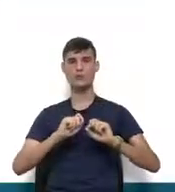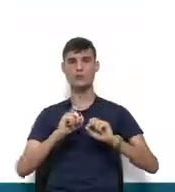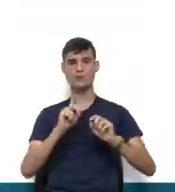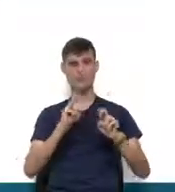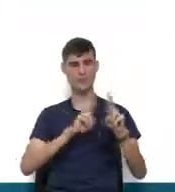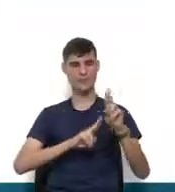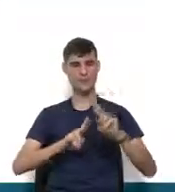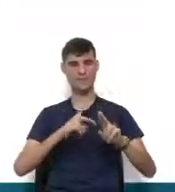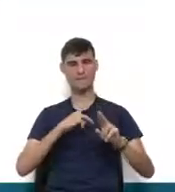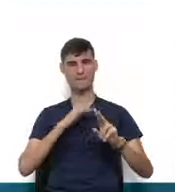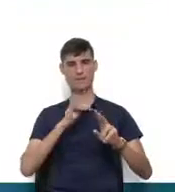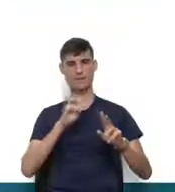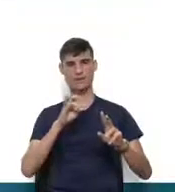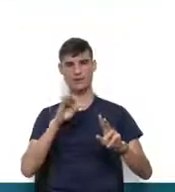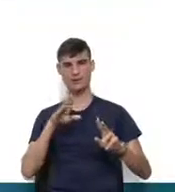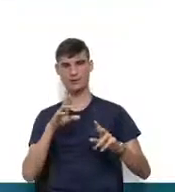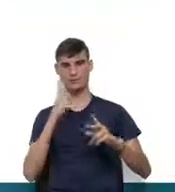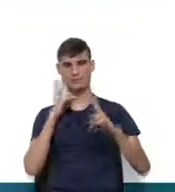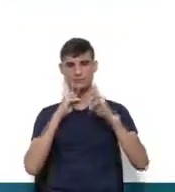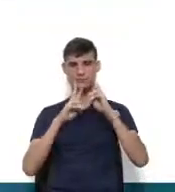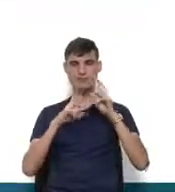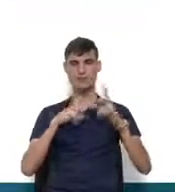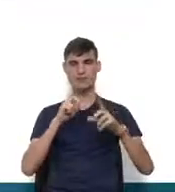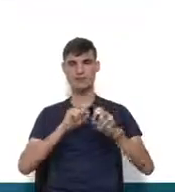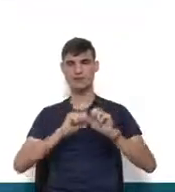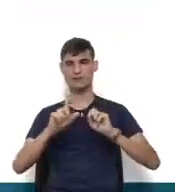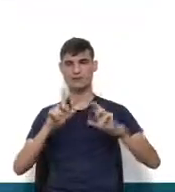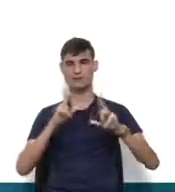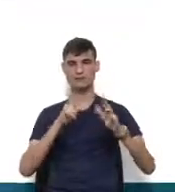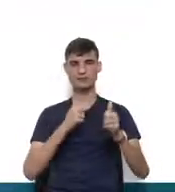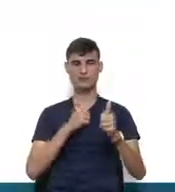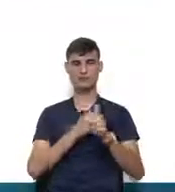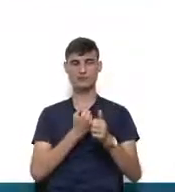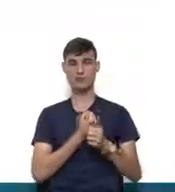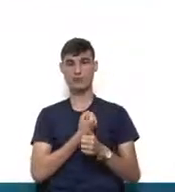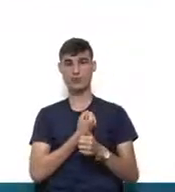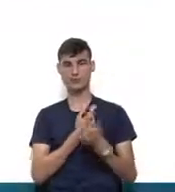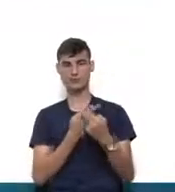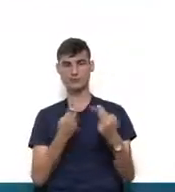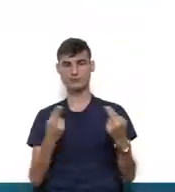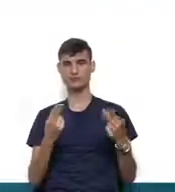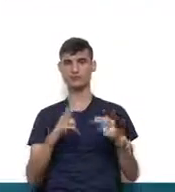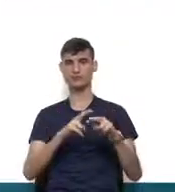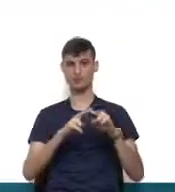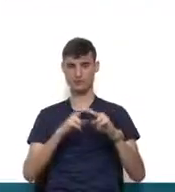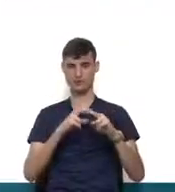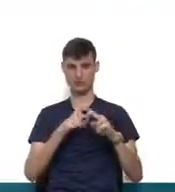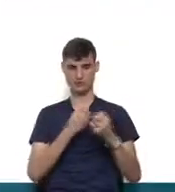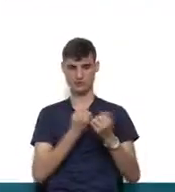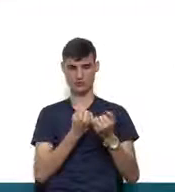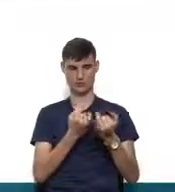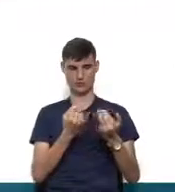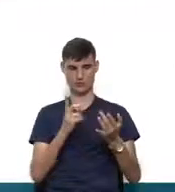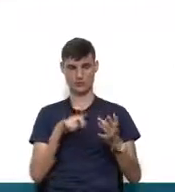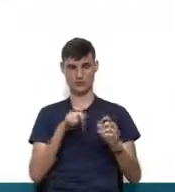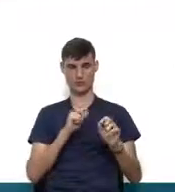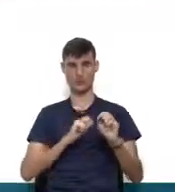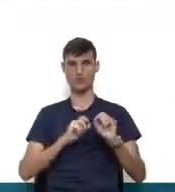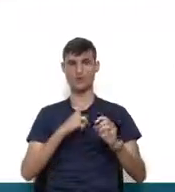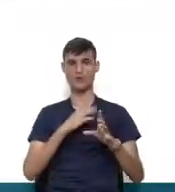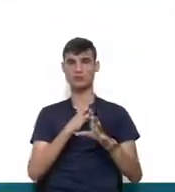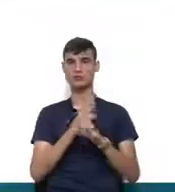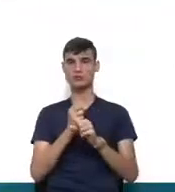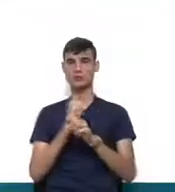utilizar as séries de Fourier em expressões, aí, em aproximações numéricas. Então, a série de Fourier, elas são